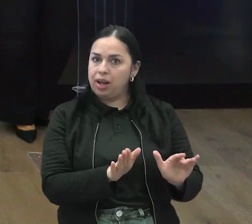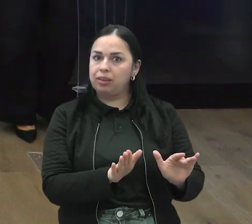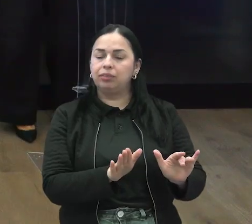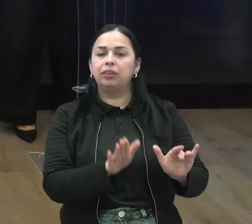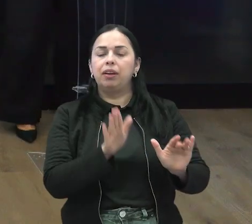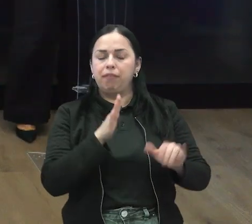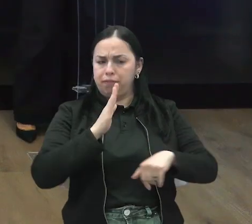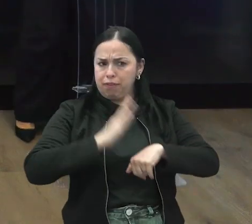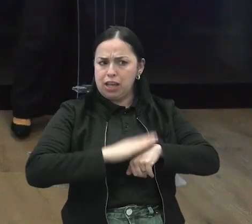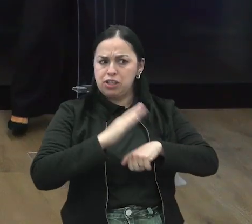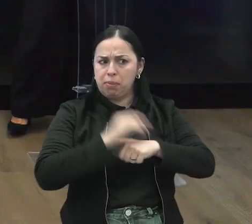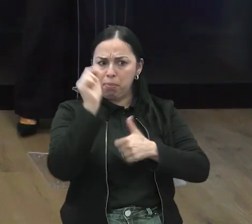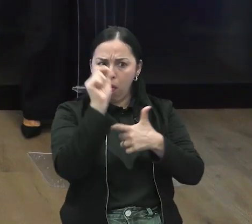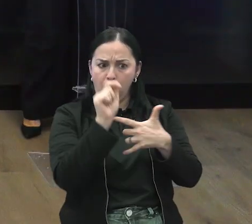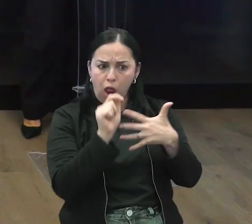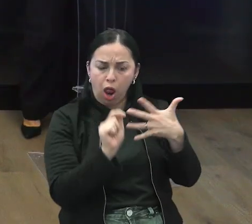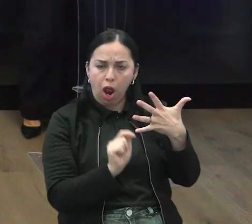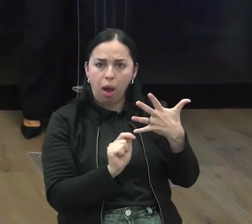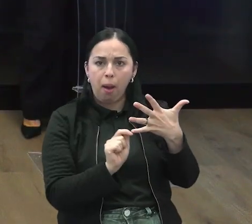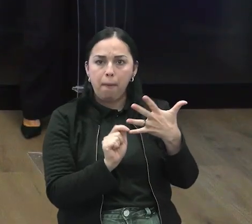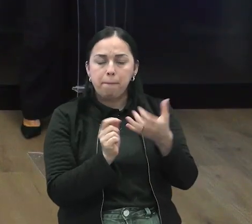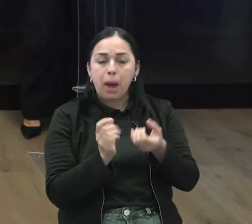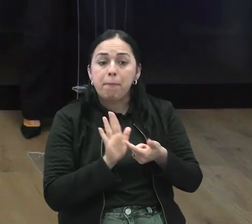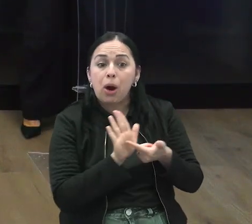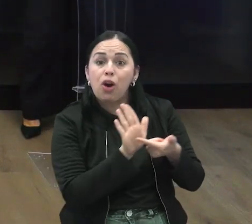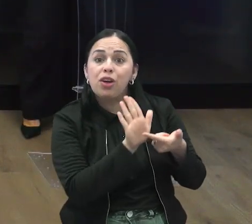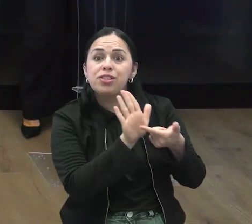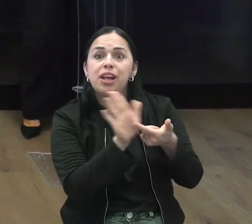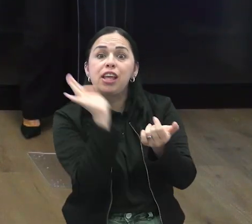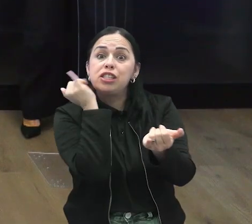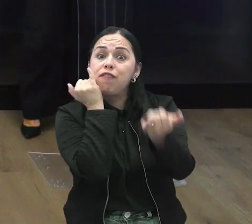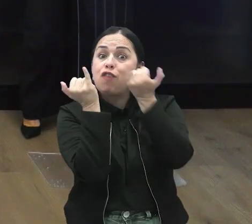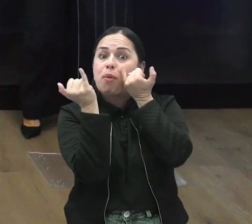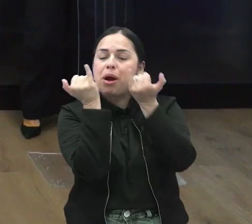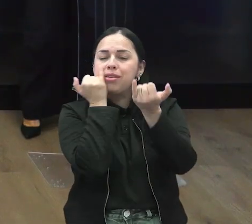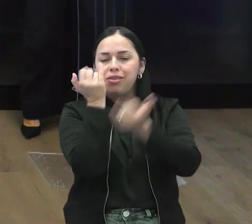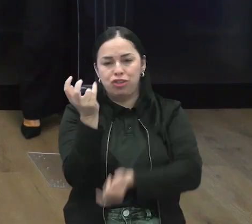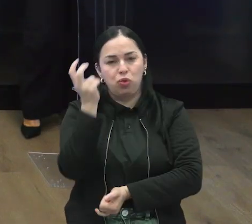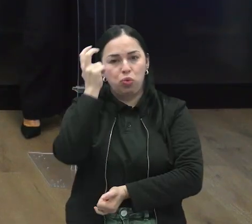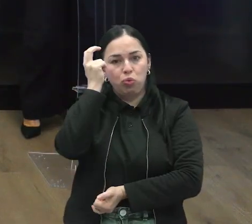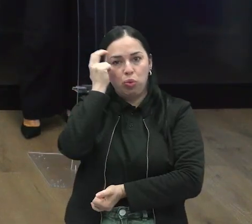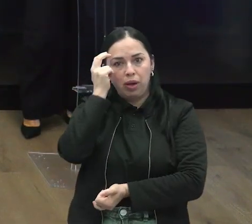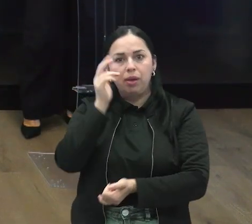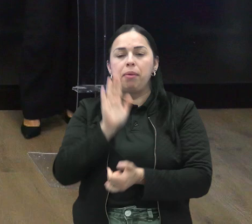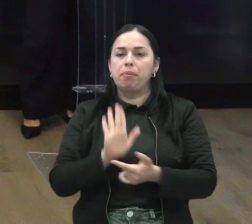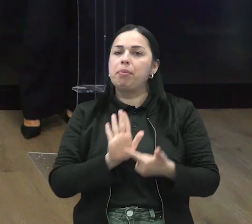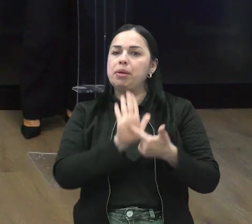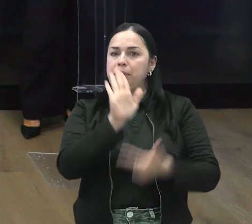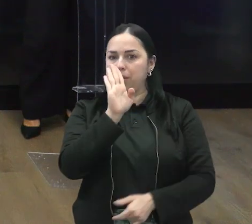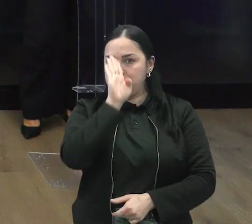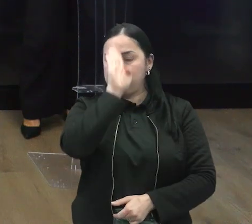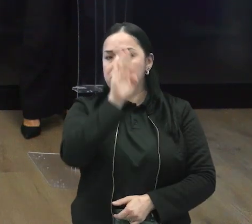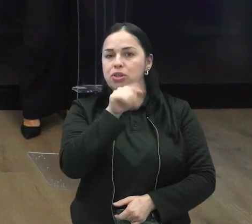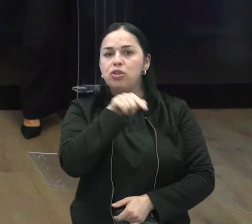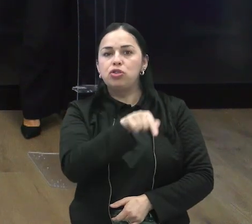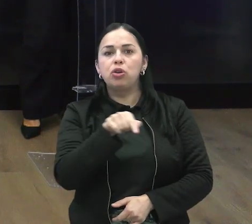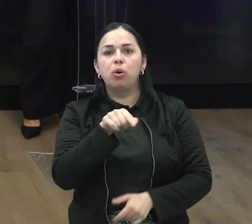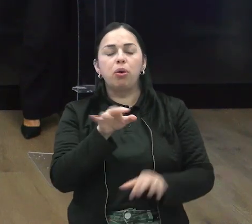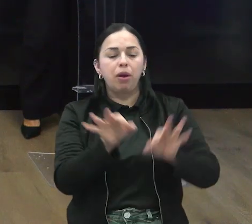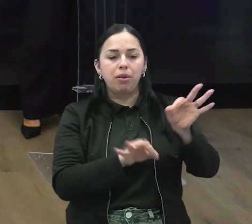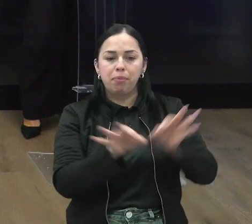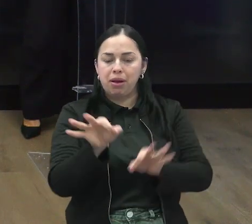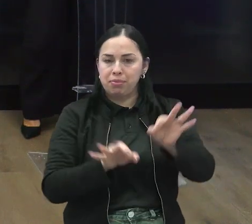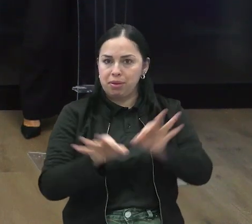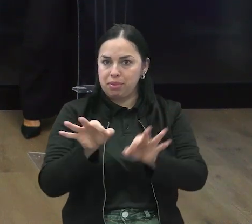fez uma série de encontros para levar até a população informações, inclusive sobre o processo de construção